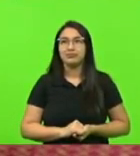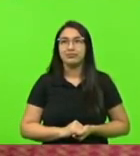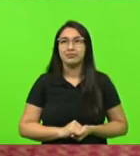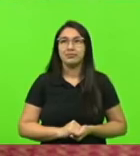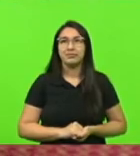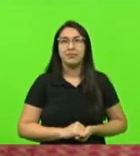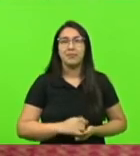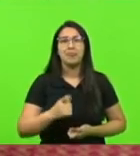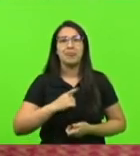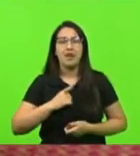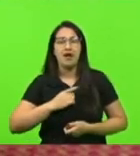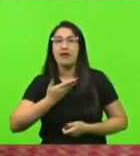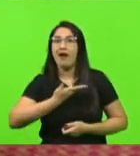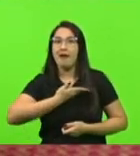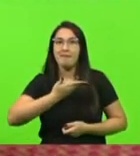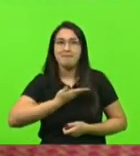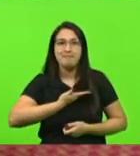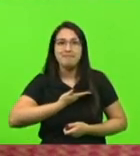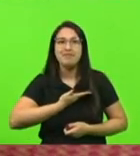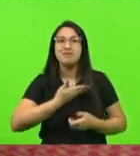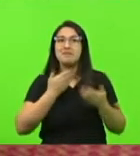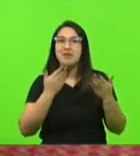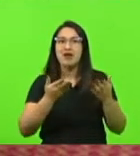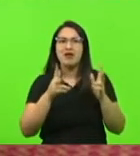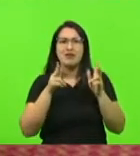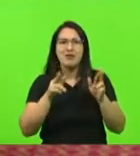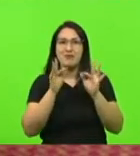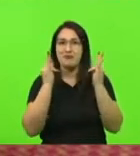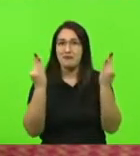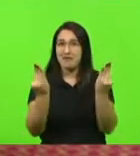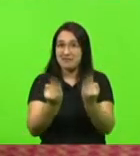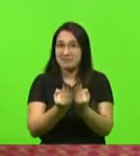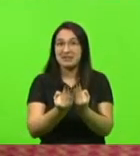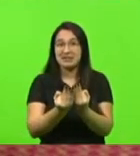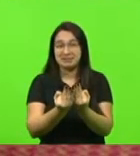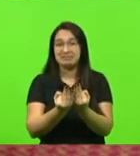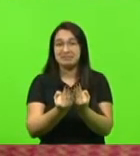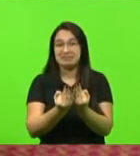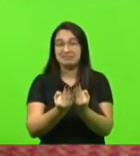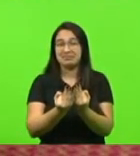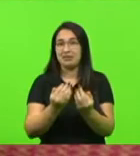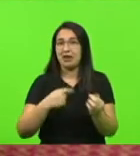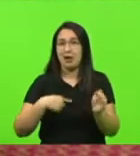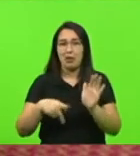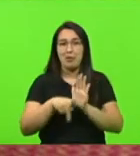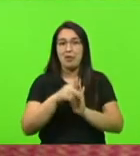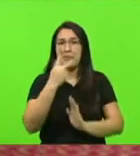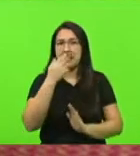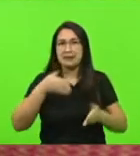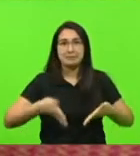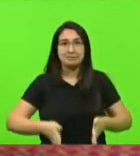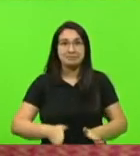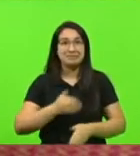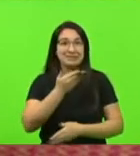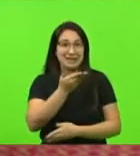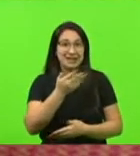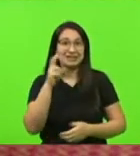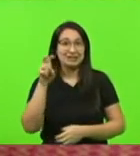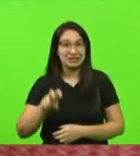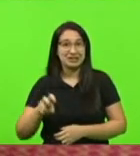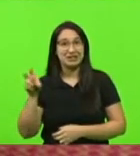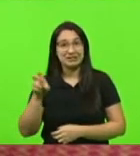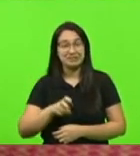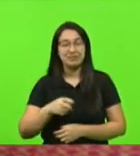Tenho amigos lá que são verdadeira família, eu considero como residente em Xanxerê, e hoje eu fico muito